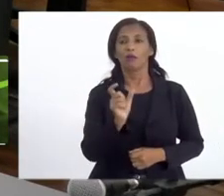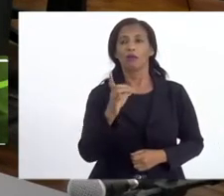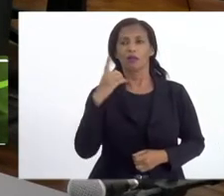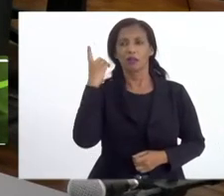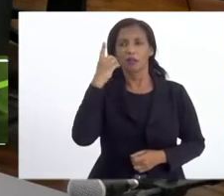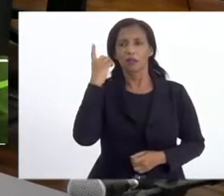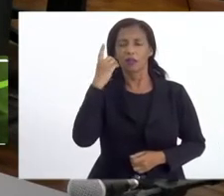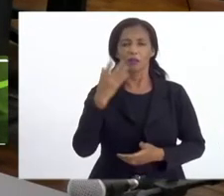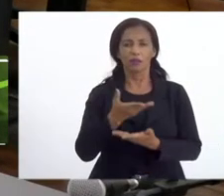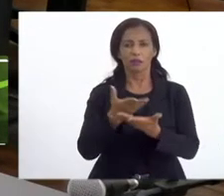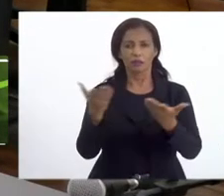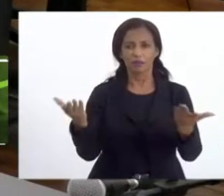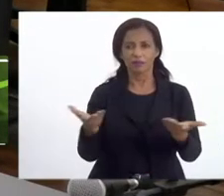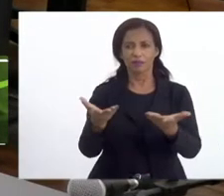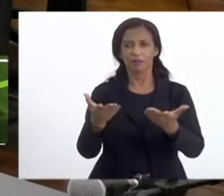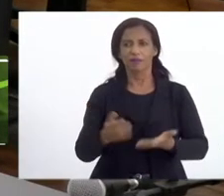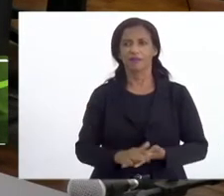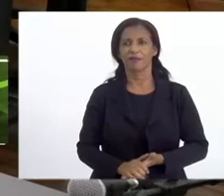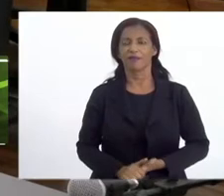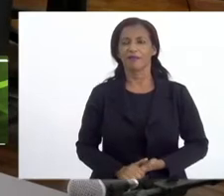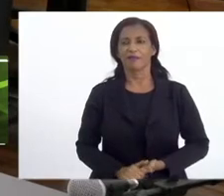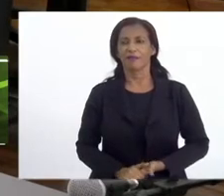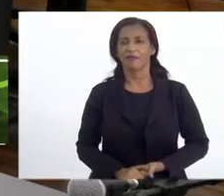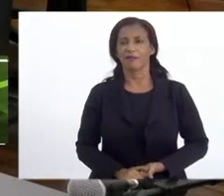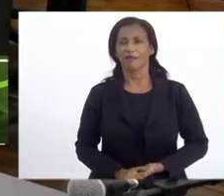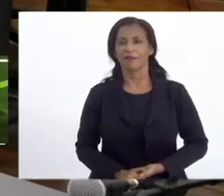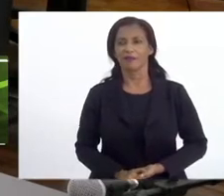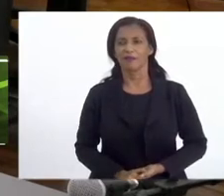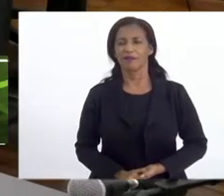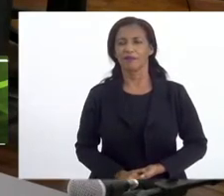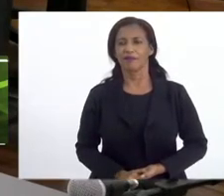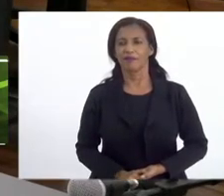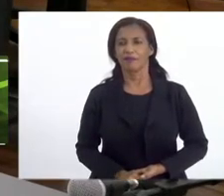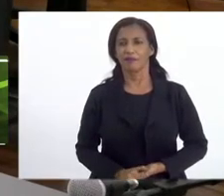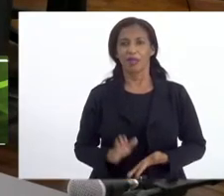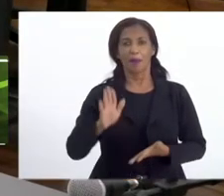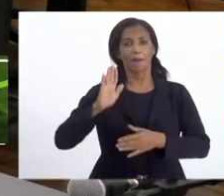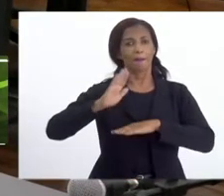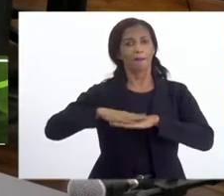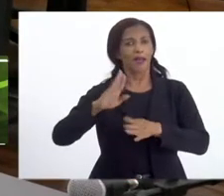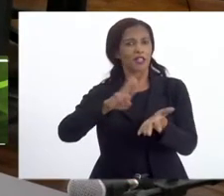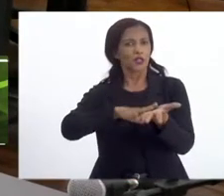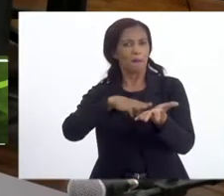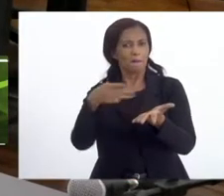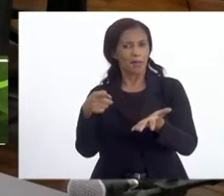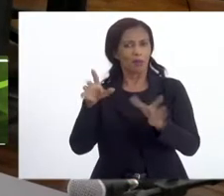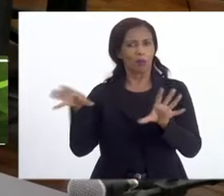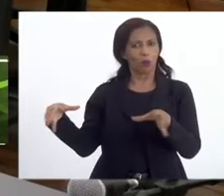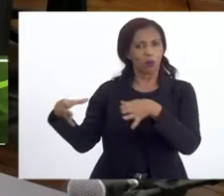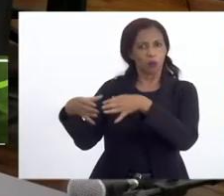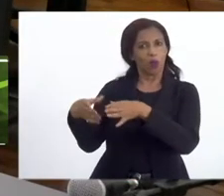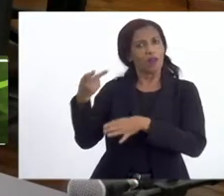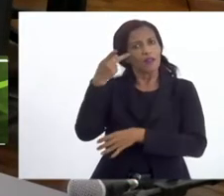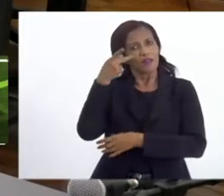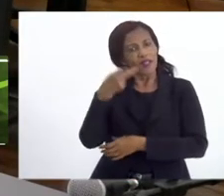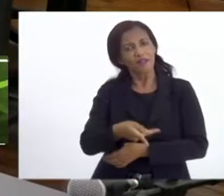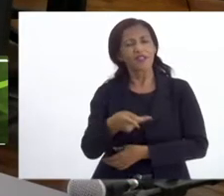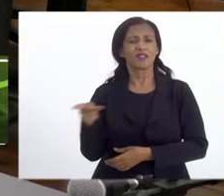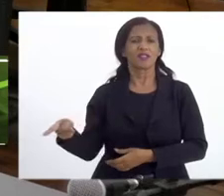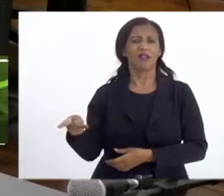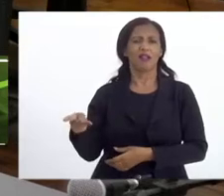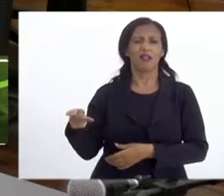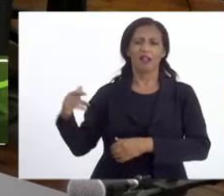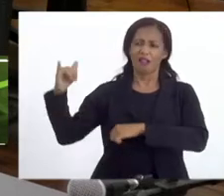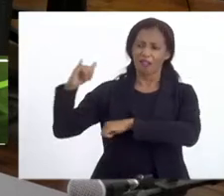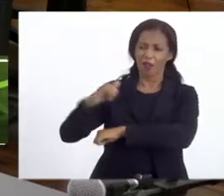as duas deputadas, os demais membros dessa comissão, para que venham visitar o aeroporto de Cabo Frio. Será